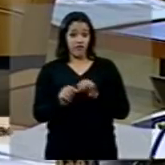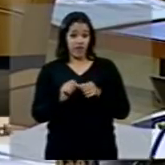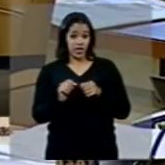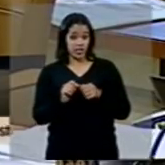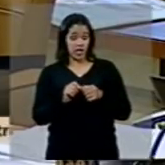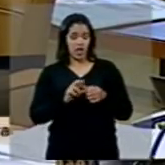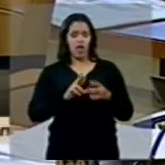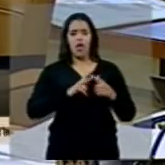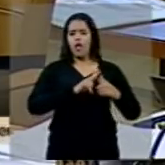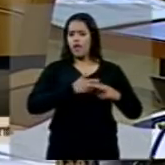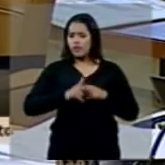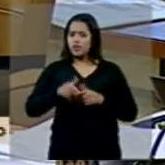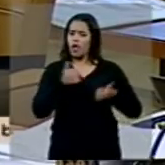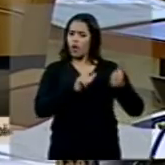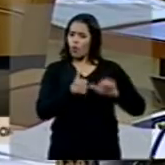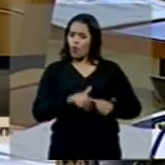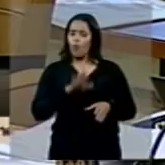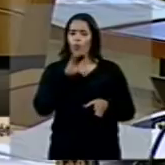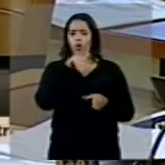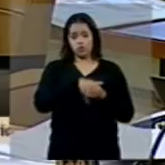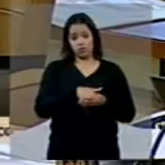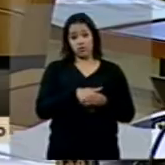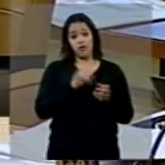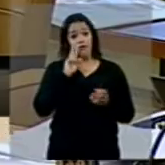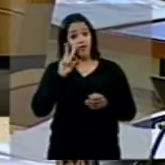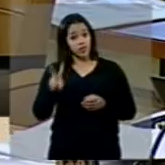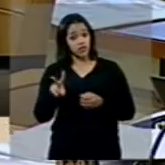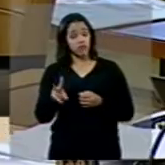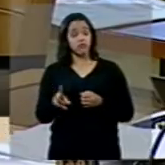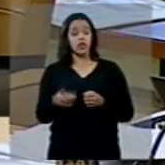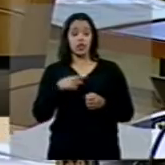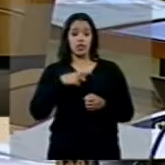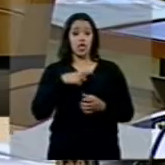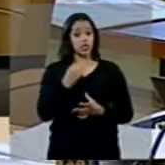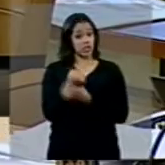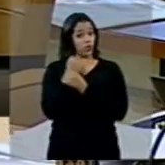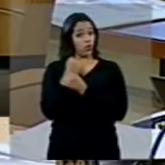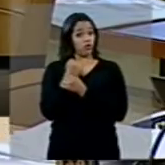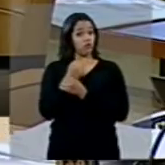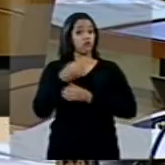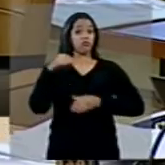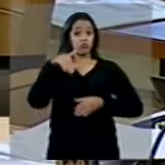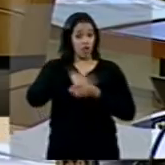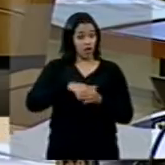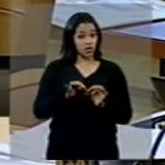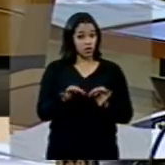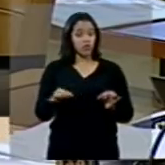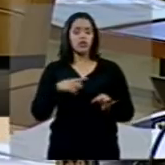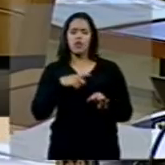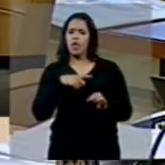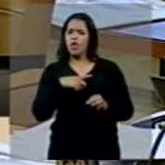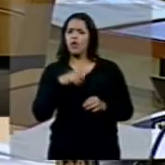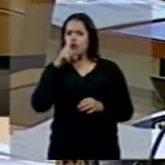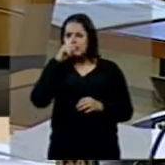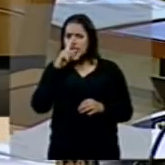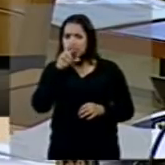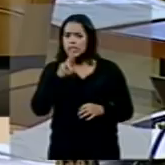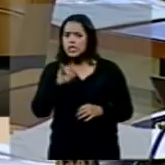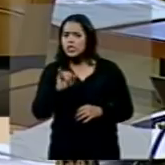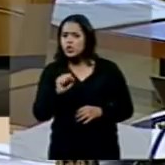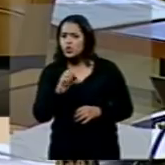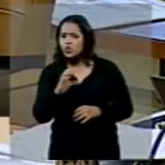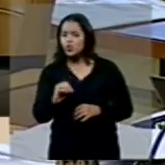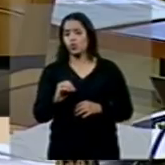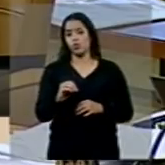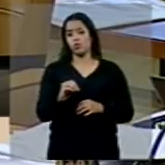revisão eleitoral com vistas ao argumento da segurança das eleições e ao eventual risco de que o provimento promova